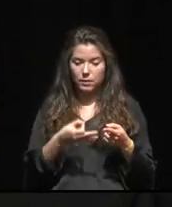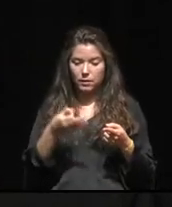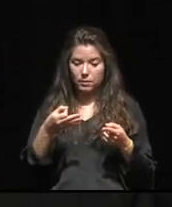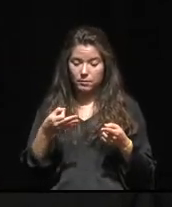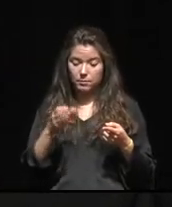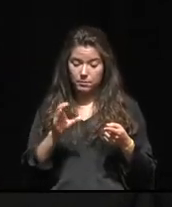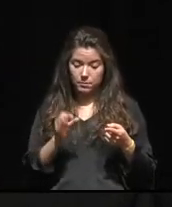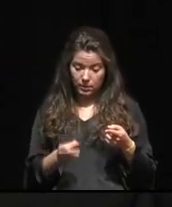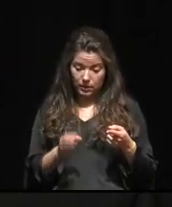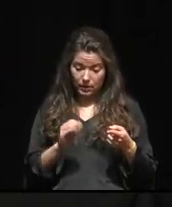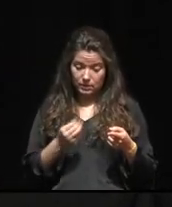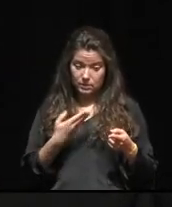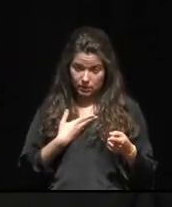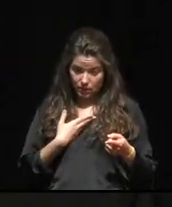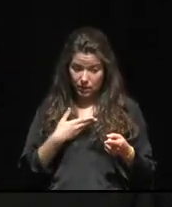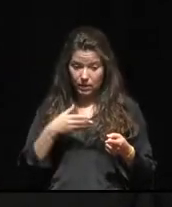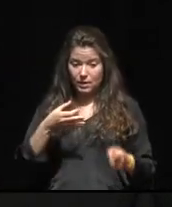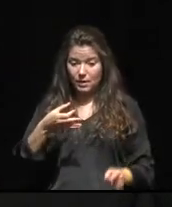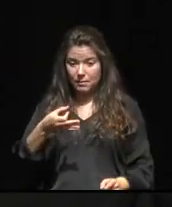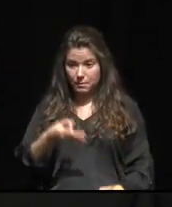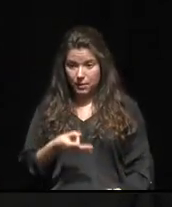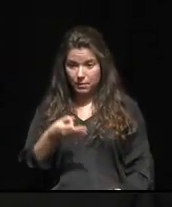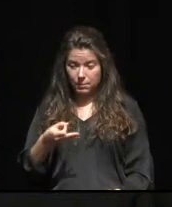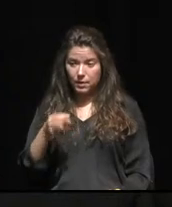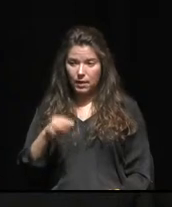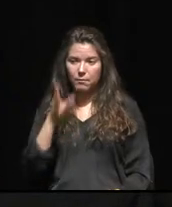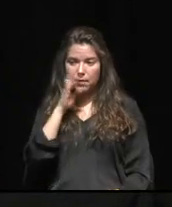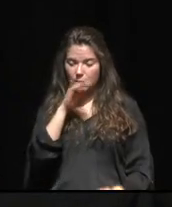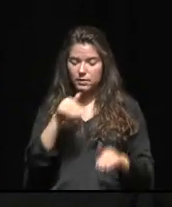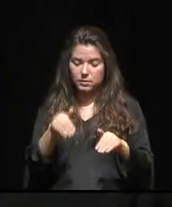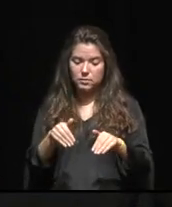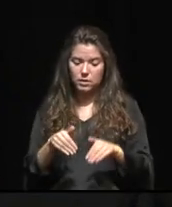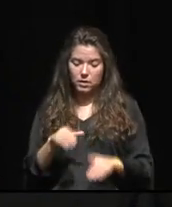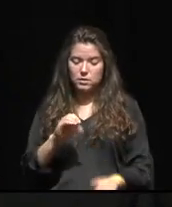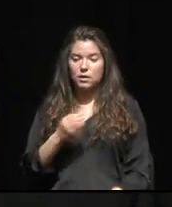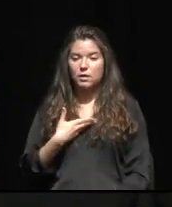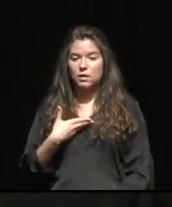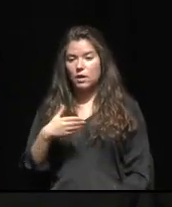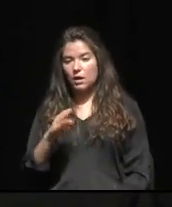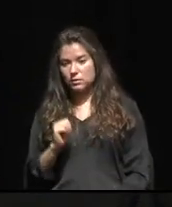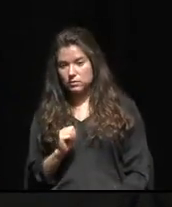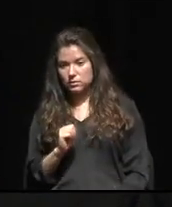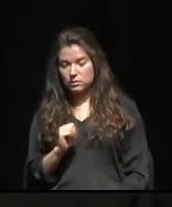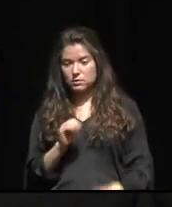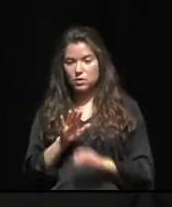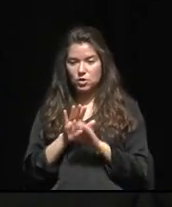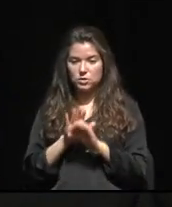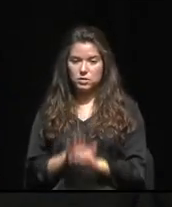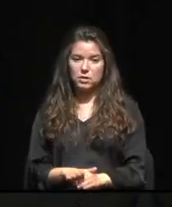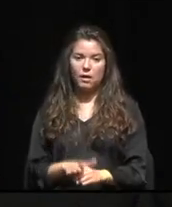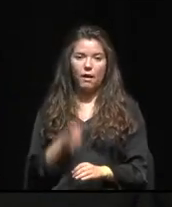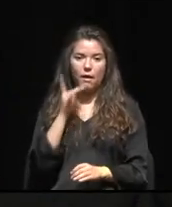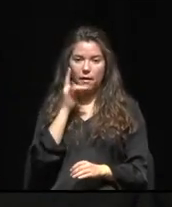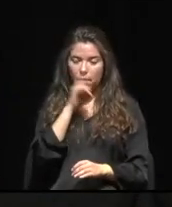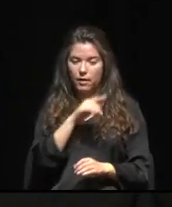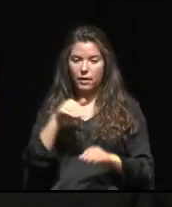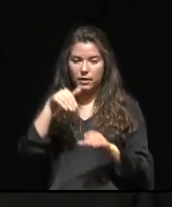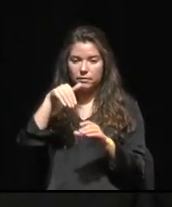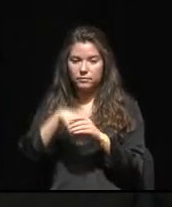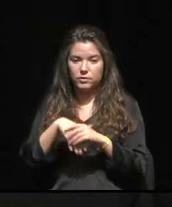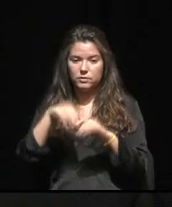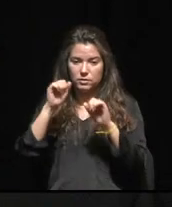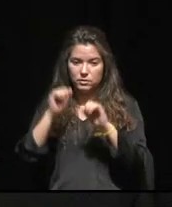desculpem PSD e PPM votam contra quem se abstém CDs e chega quem vota a